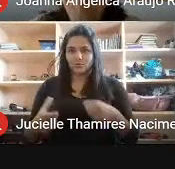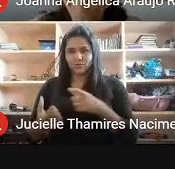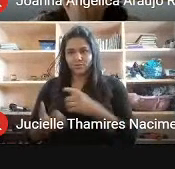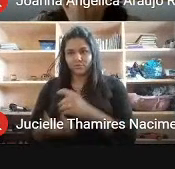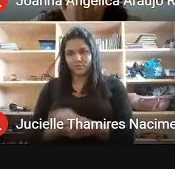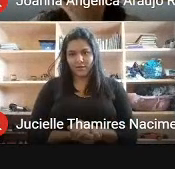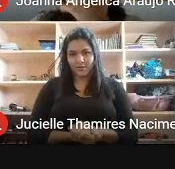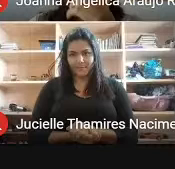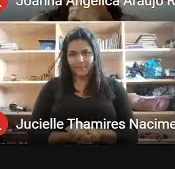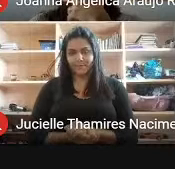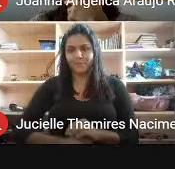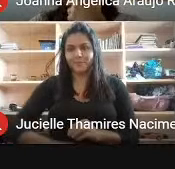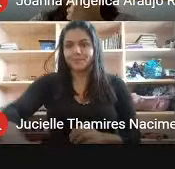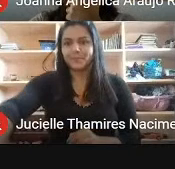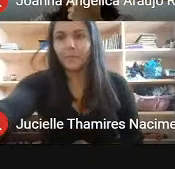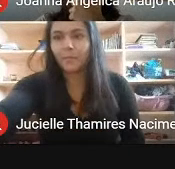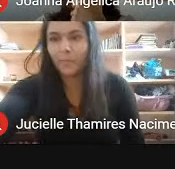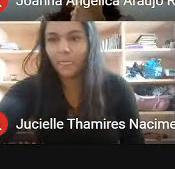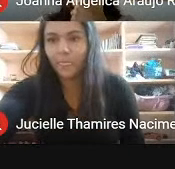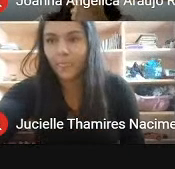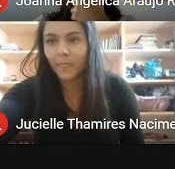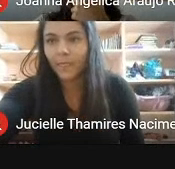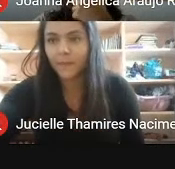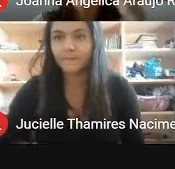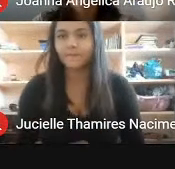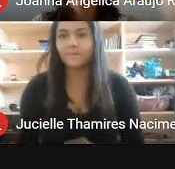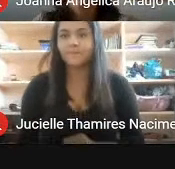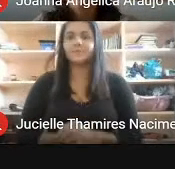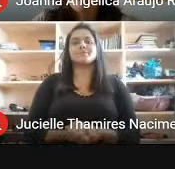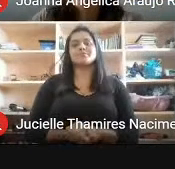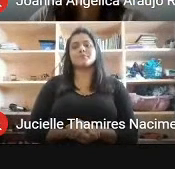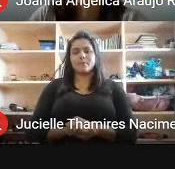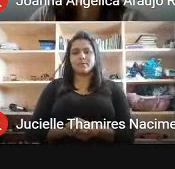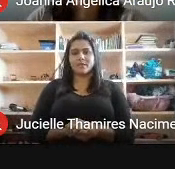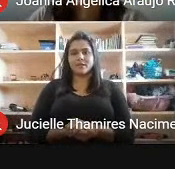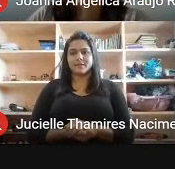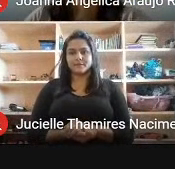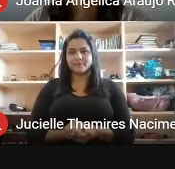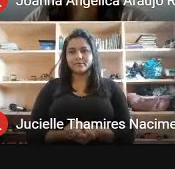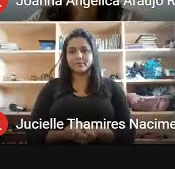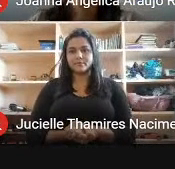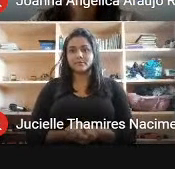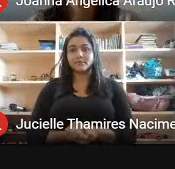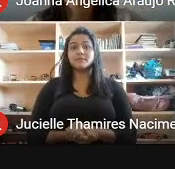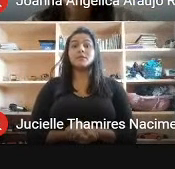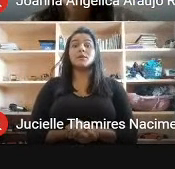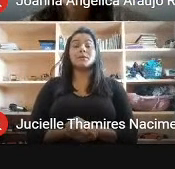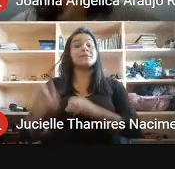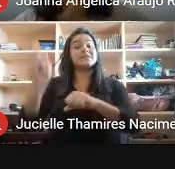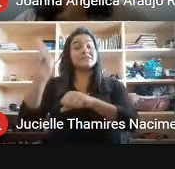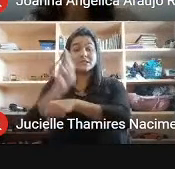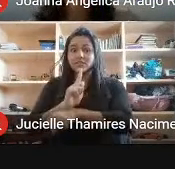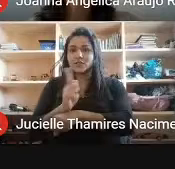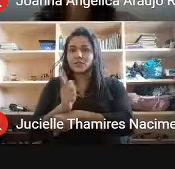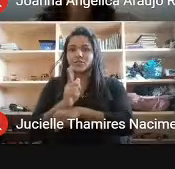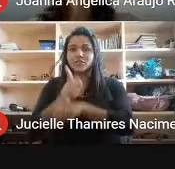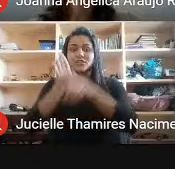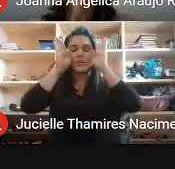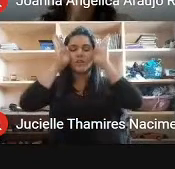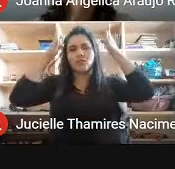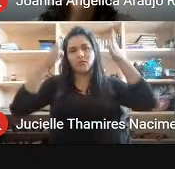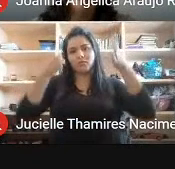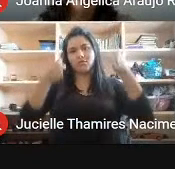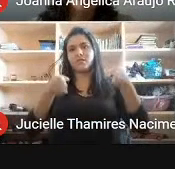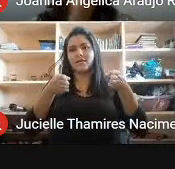equipes de trabalhadores e a gestão, na perspectiva dessa importância, a gente não vence essa batalha. Até porque